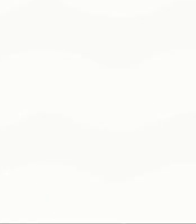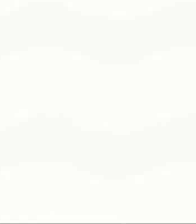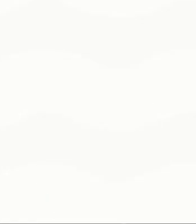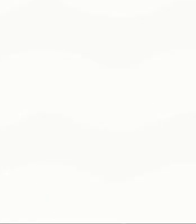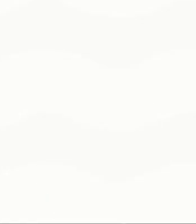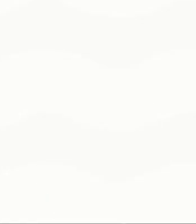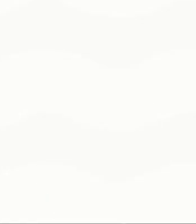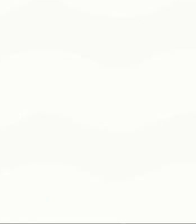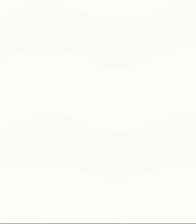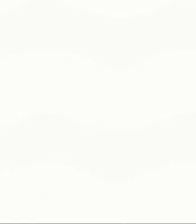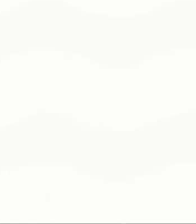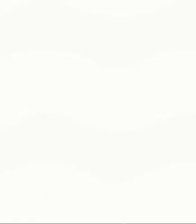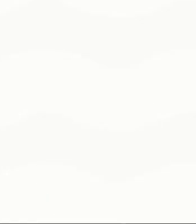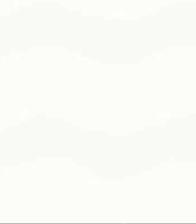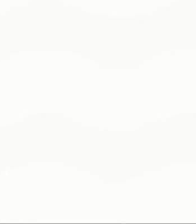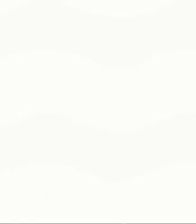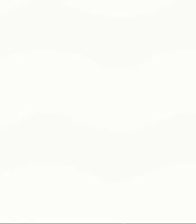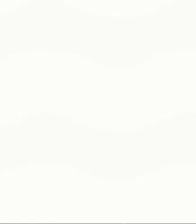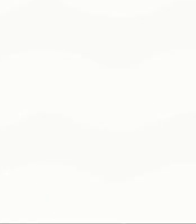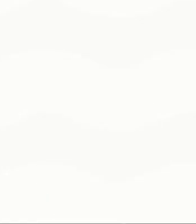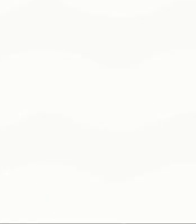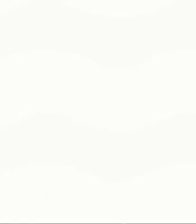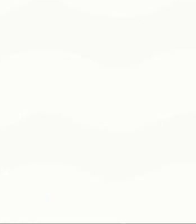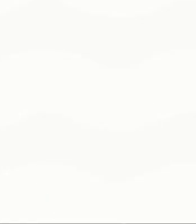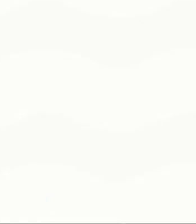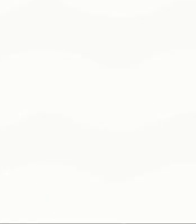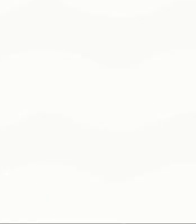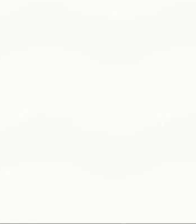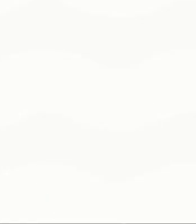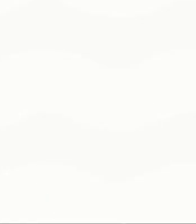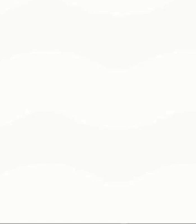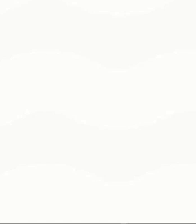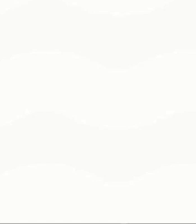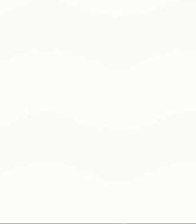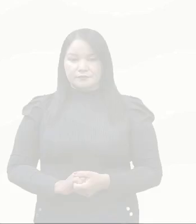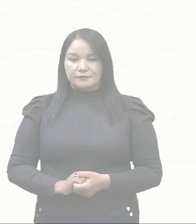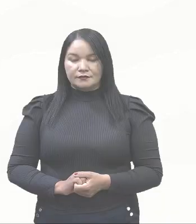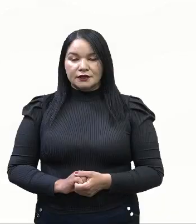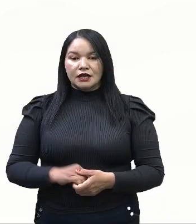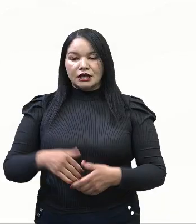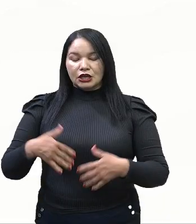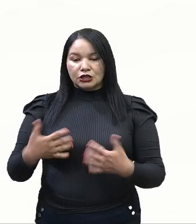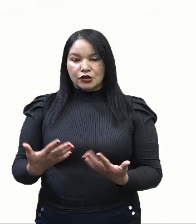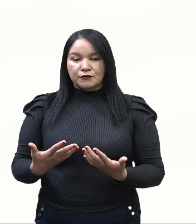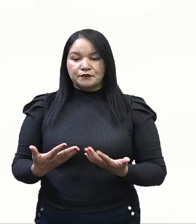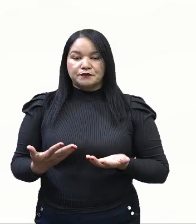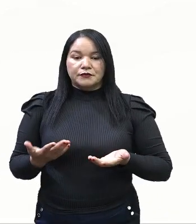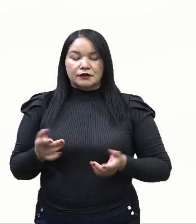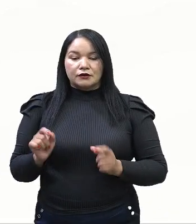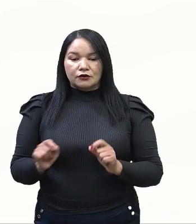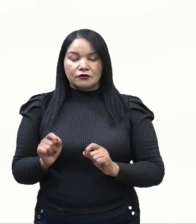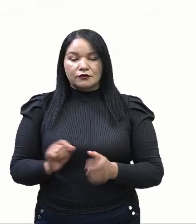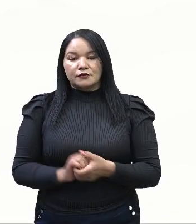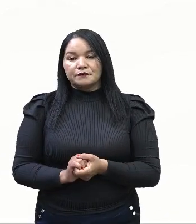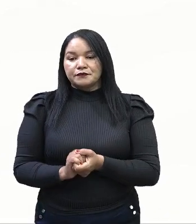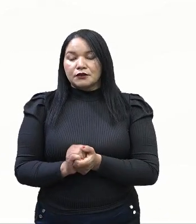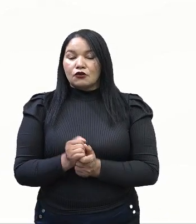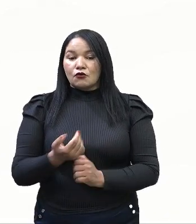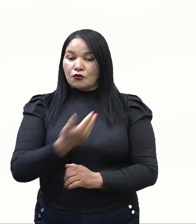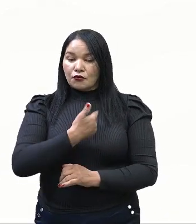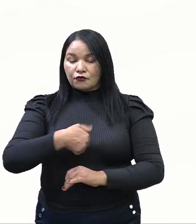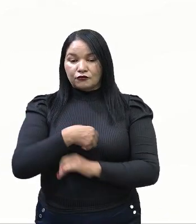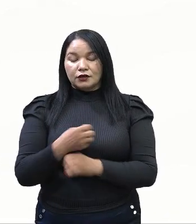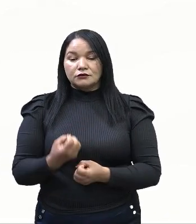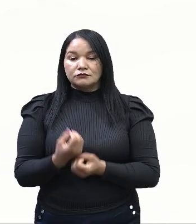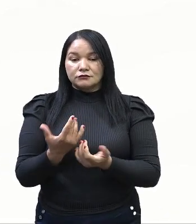vai empregar esses moradores. Além disso, o governo vai doar essas terras próximas